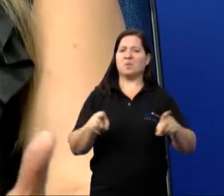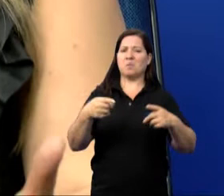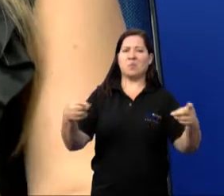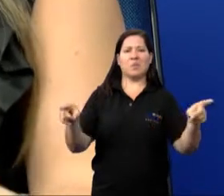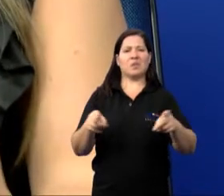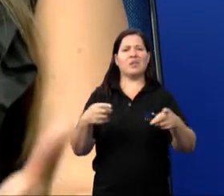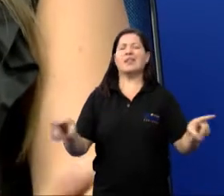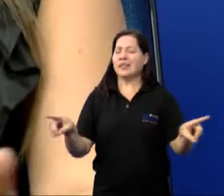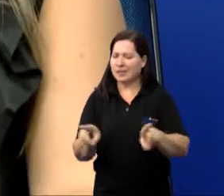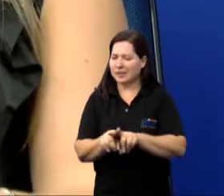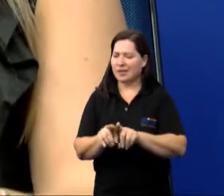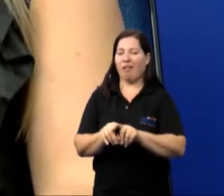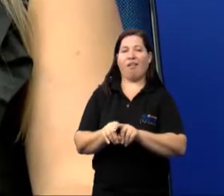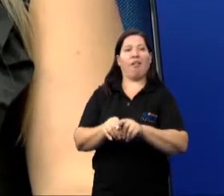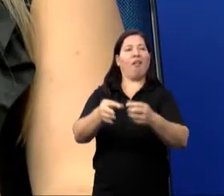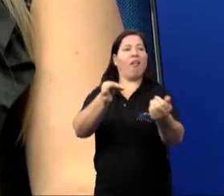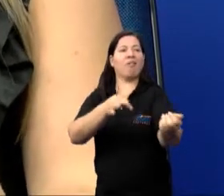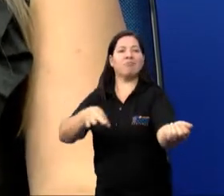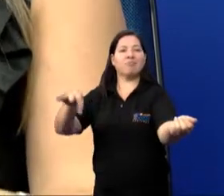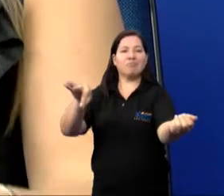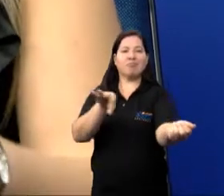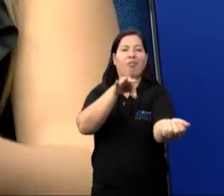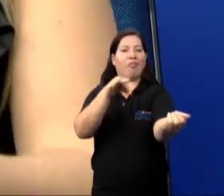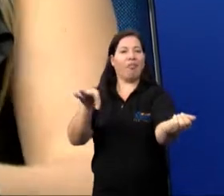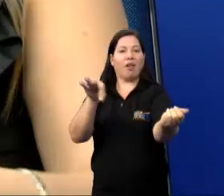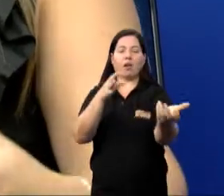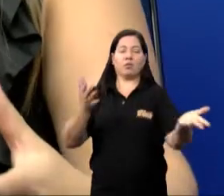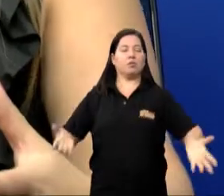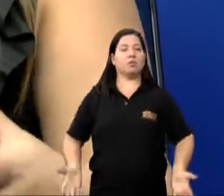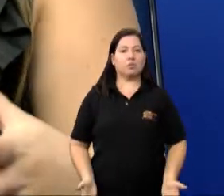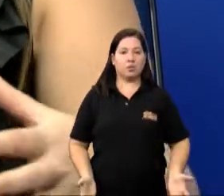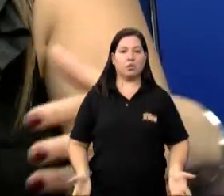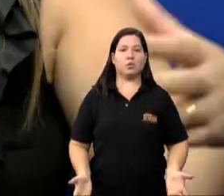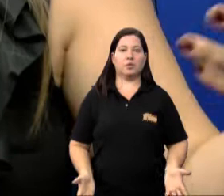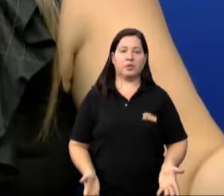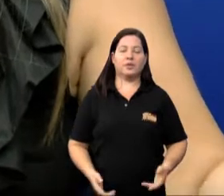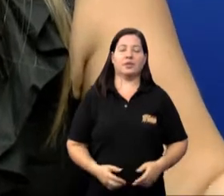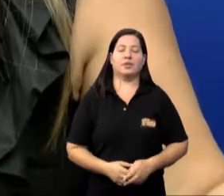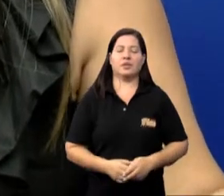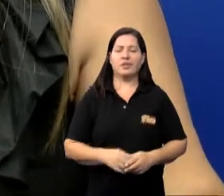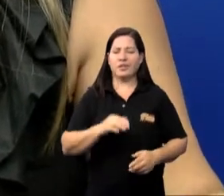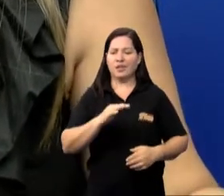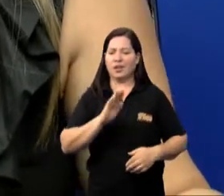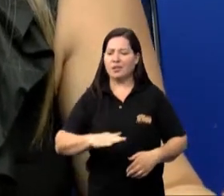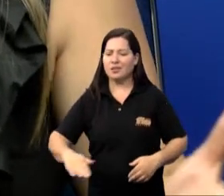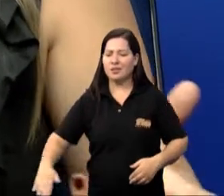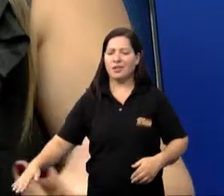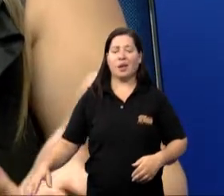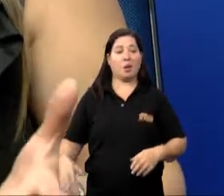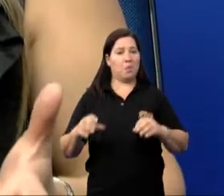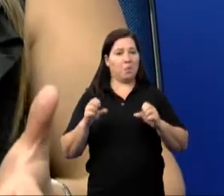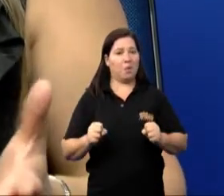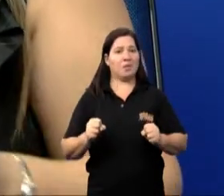uma sinfonia do Beethoven? Por que não? Porque não podem, né? Então, por exemplo, a gente pode colocar desde as crianças muito pequeninas a ouvirem as